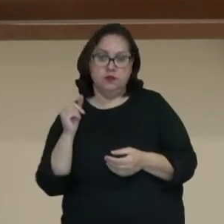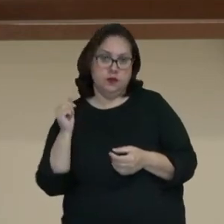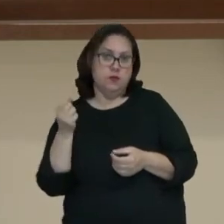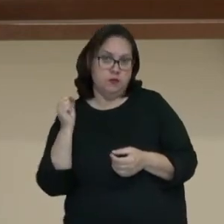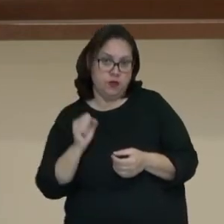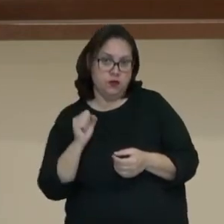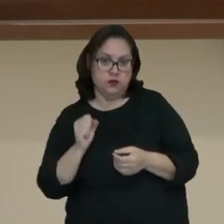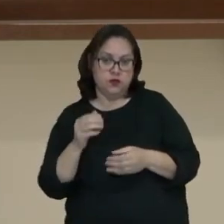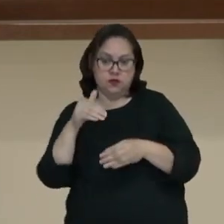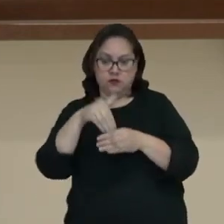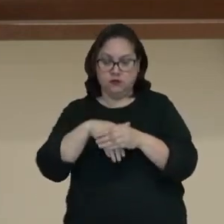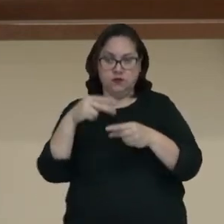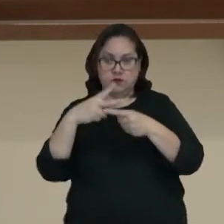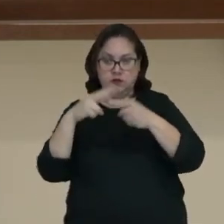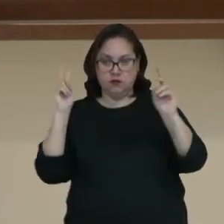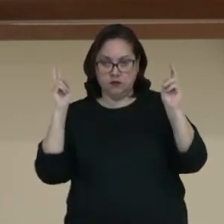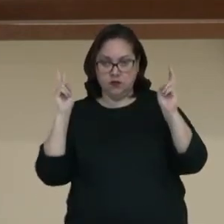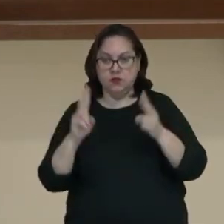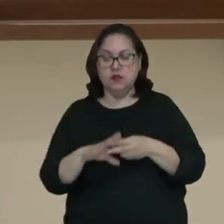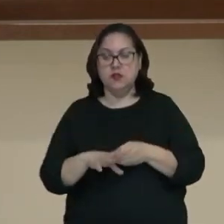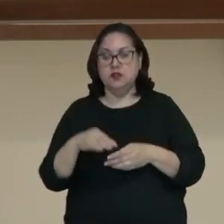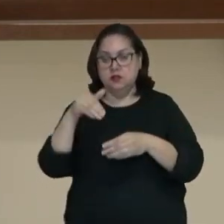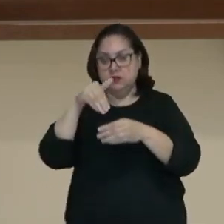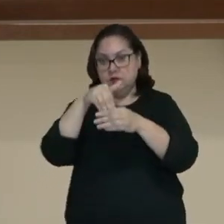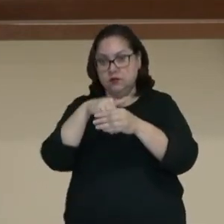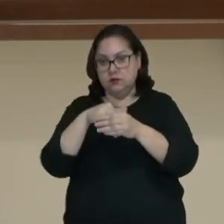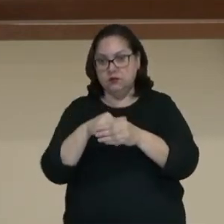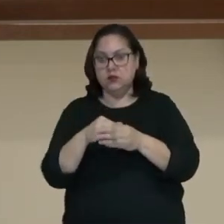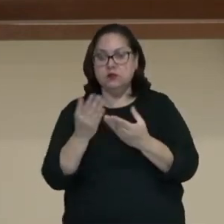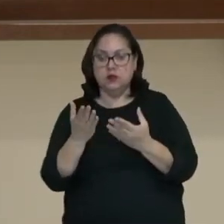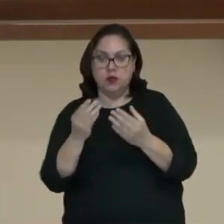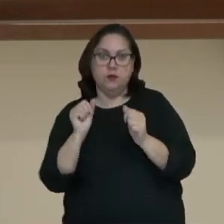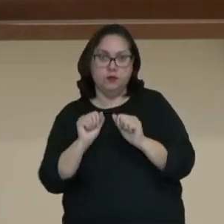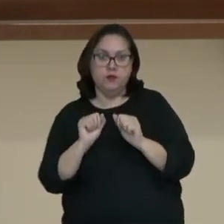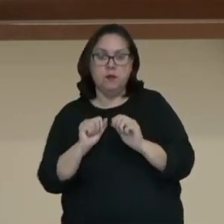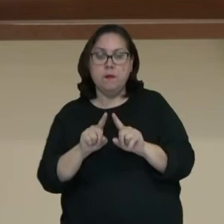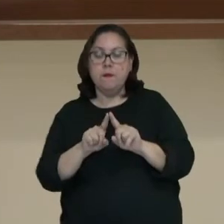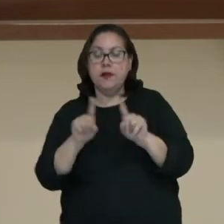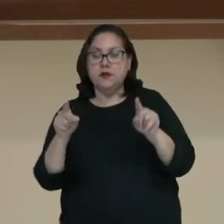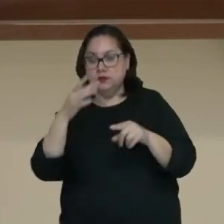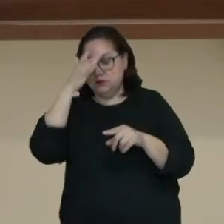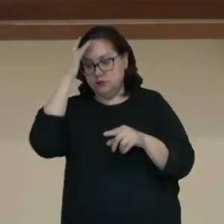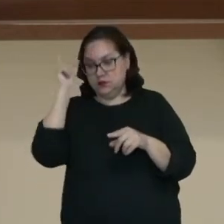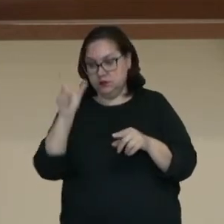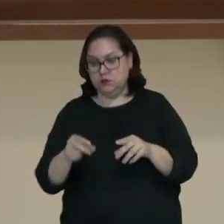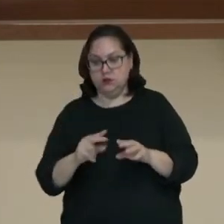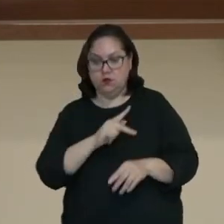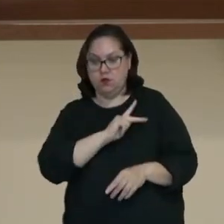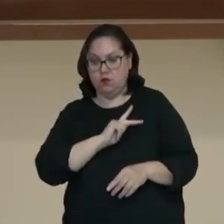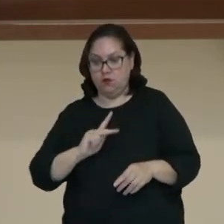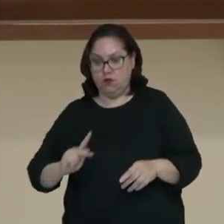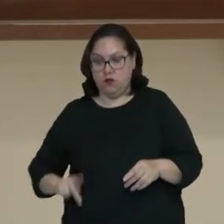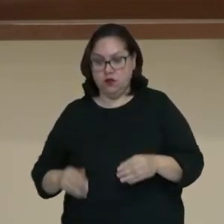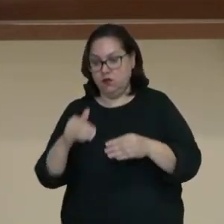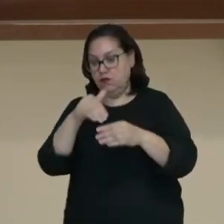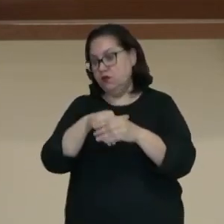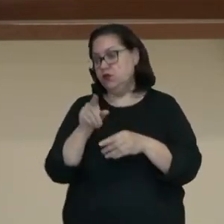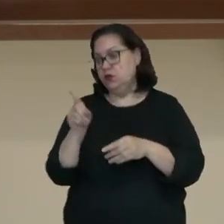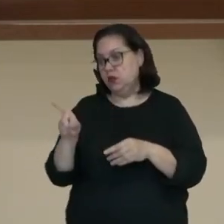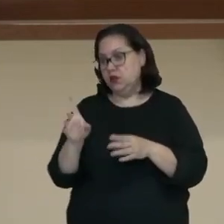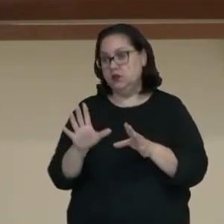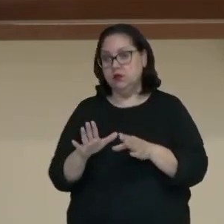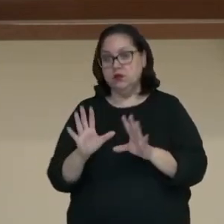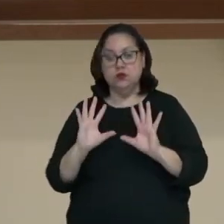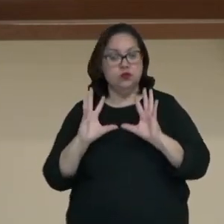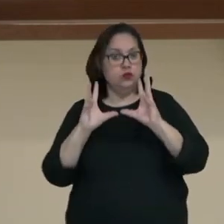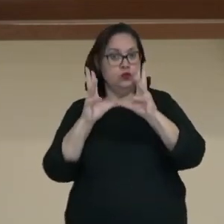vence quem tem a maioria de votos válidos, né? Esse é o critério. Mas essa pessoa não governa para quem votou nela, essa pessoa